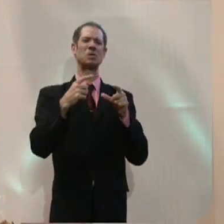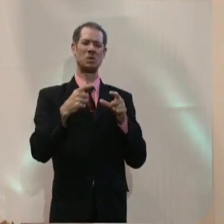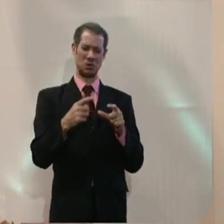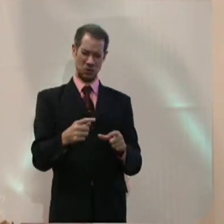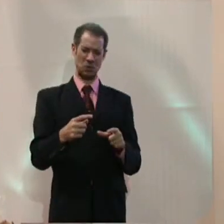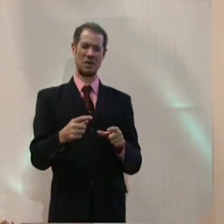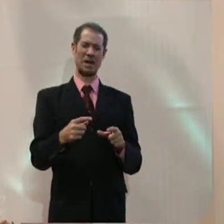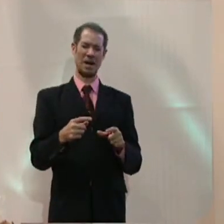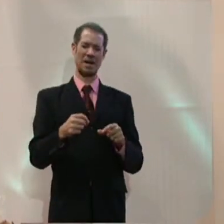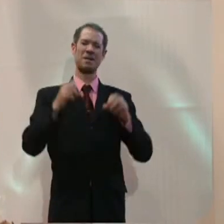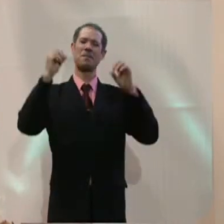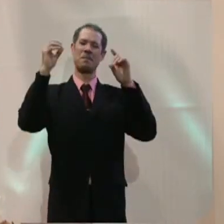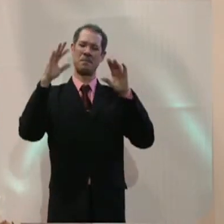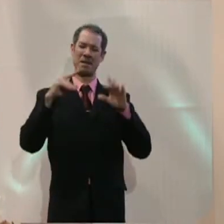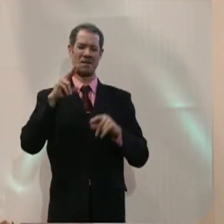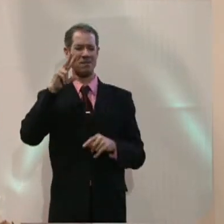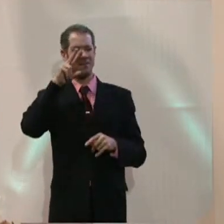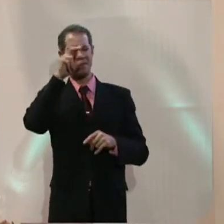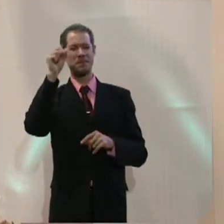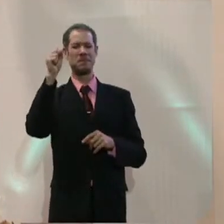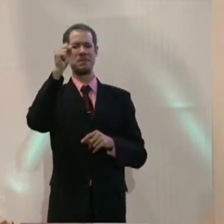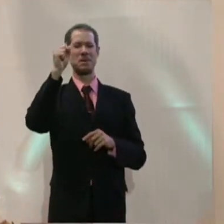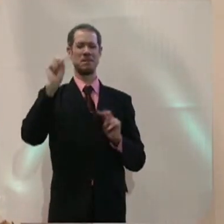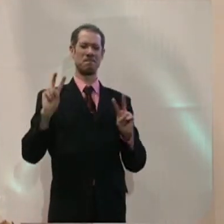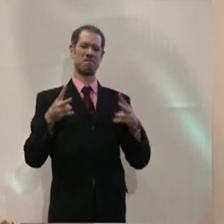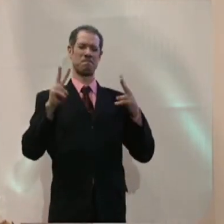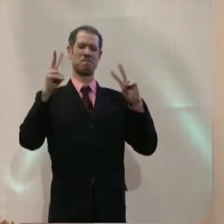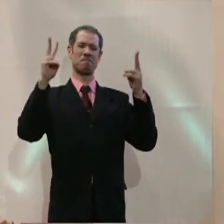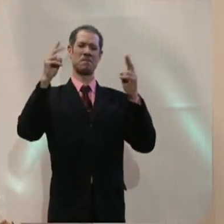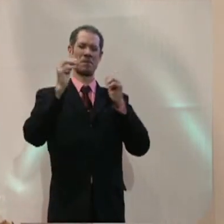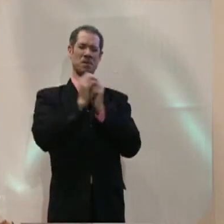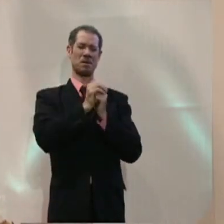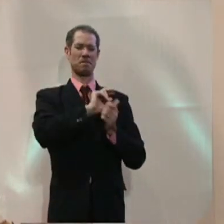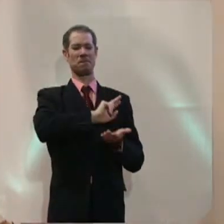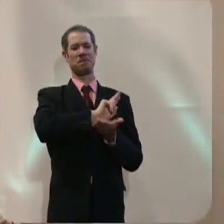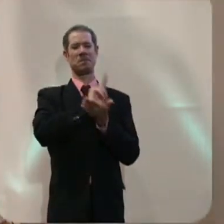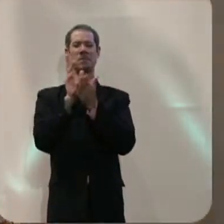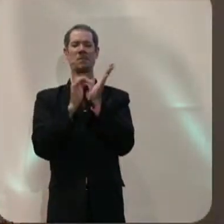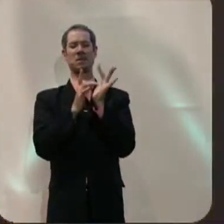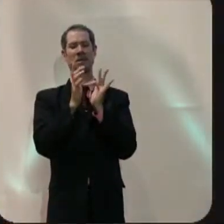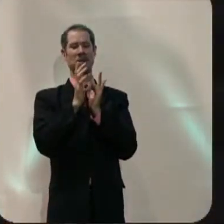bênção para eles. É aquilo que eu oro em nome de Jesus. Amém, Senhor.